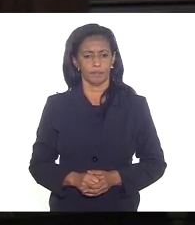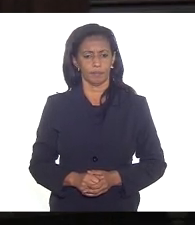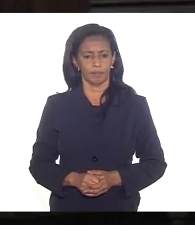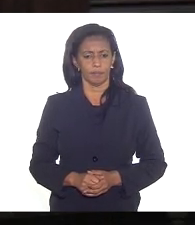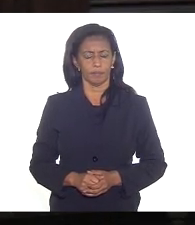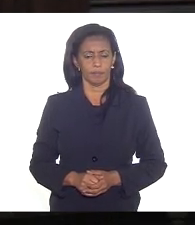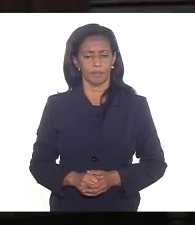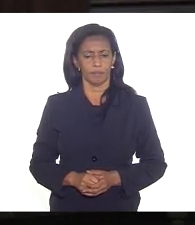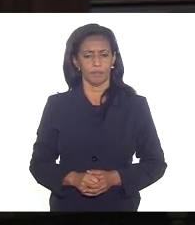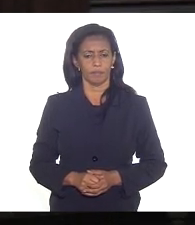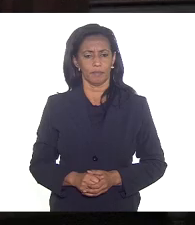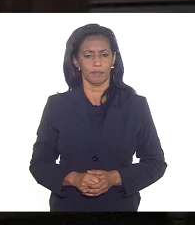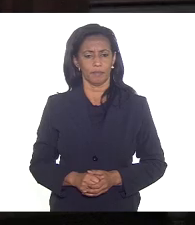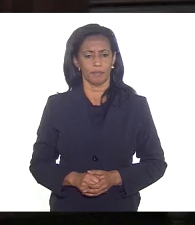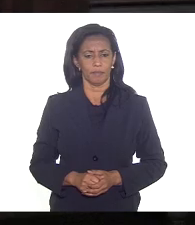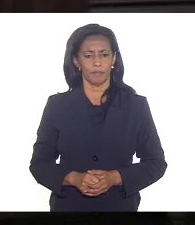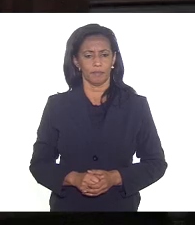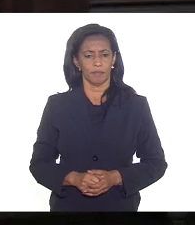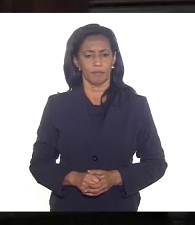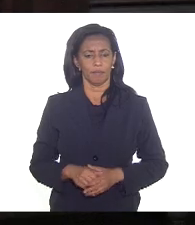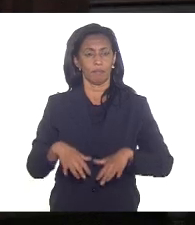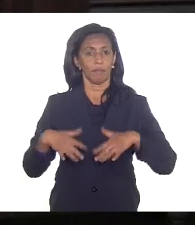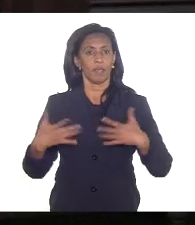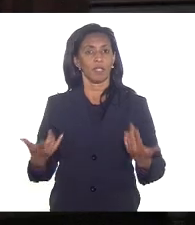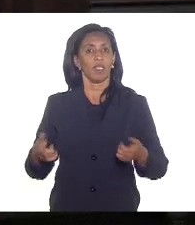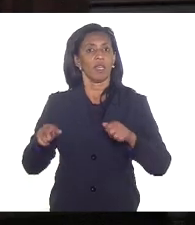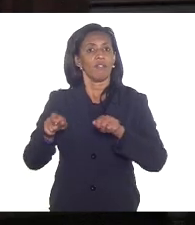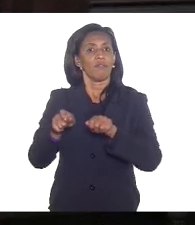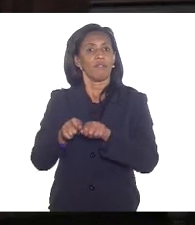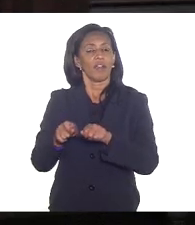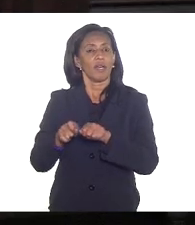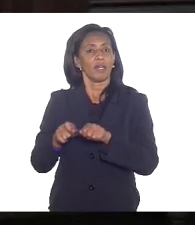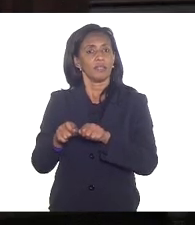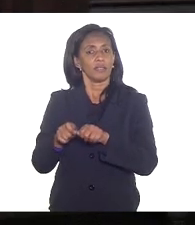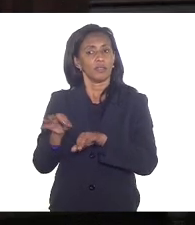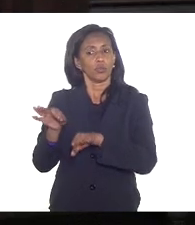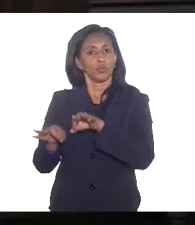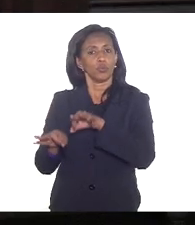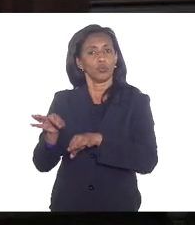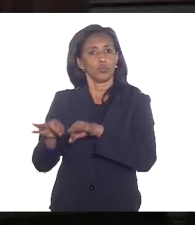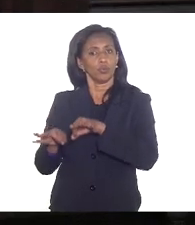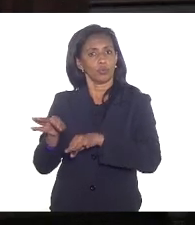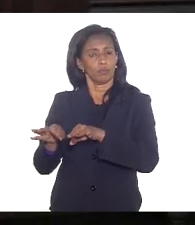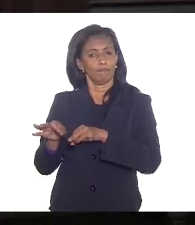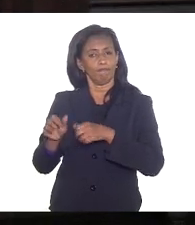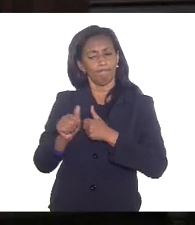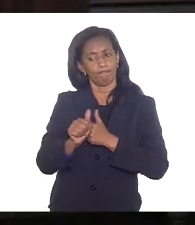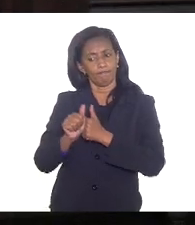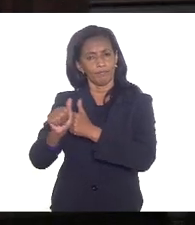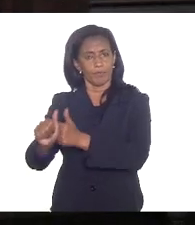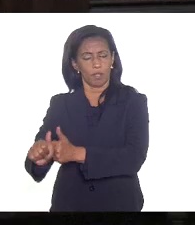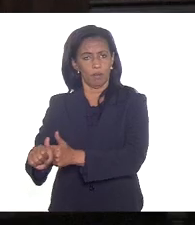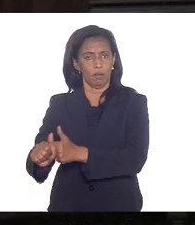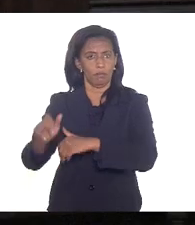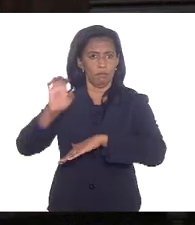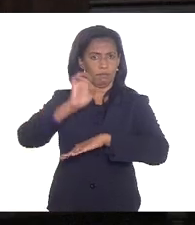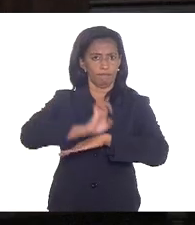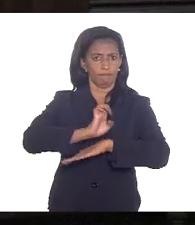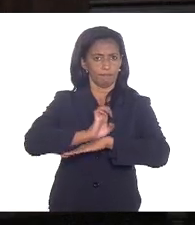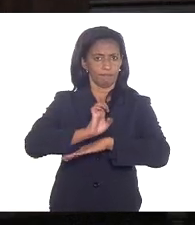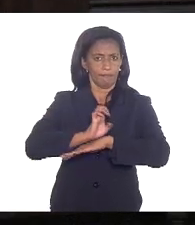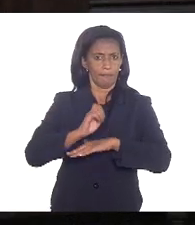o Piar a fazer justiça a um segmento do estado